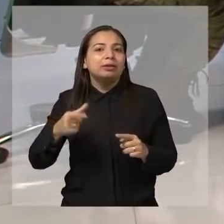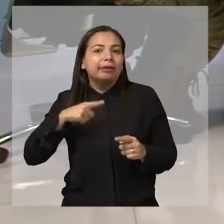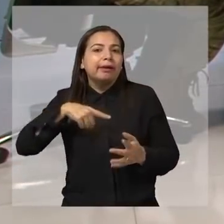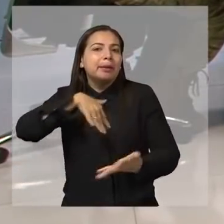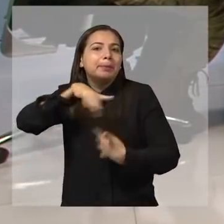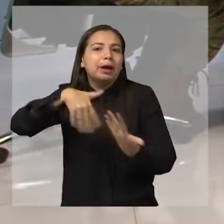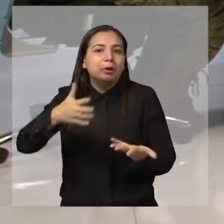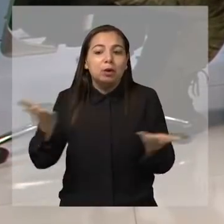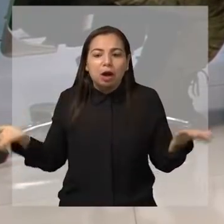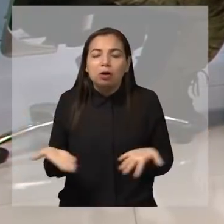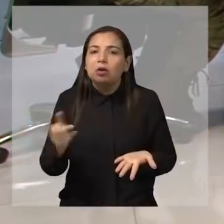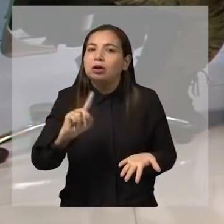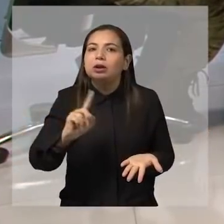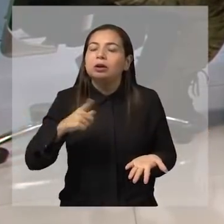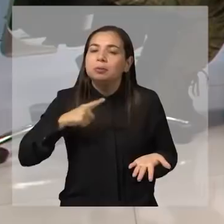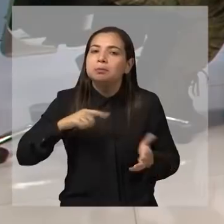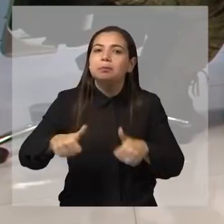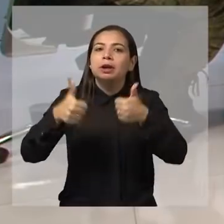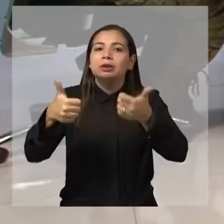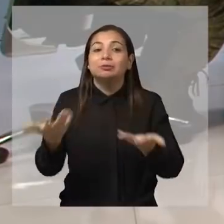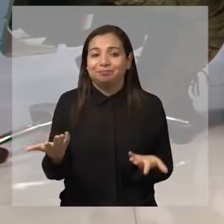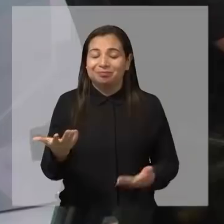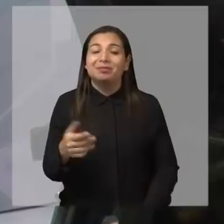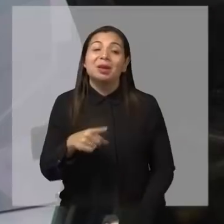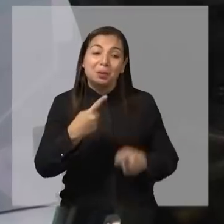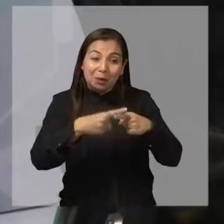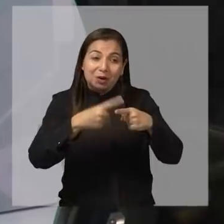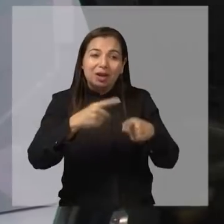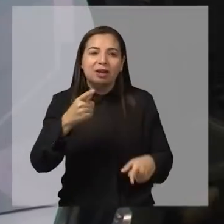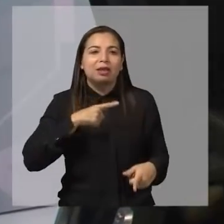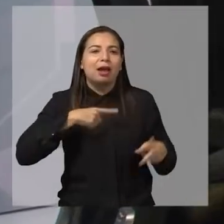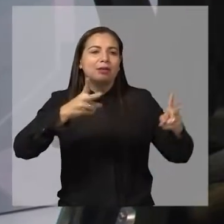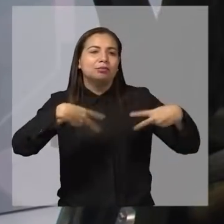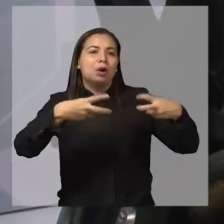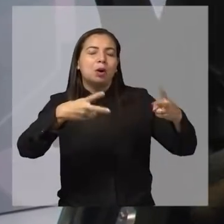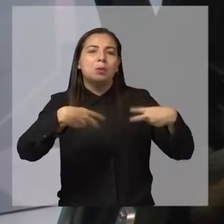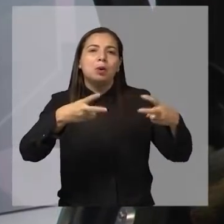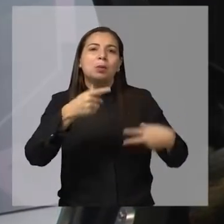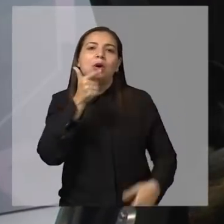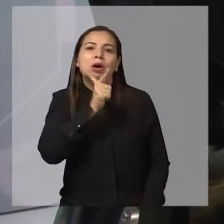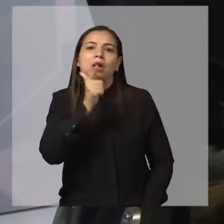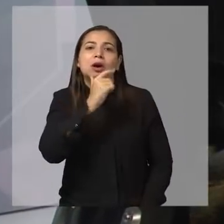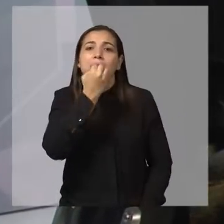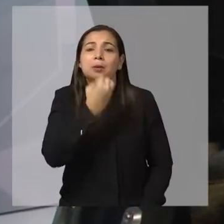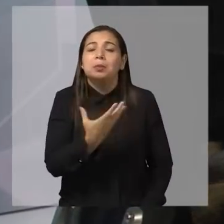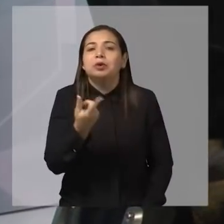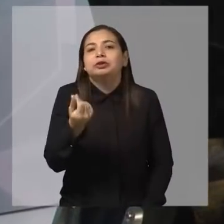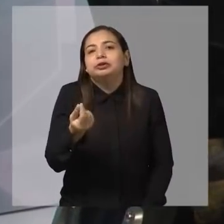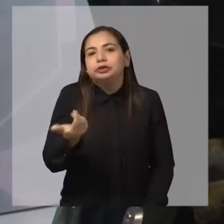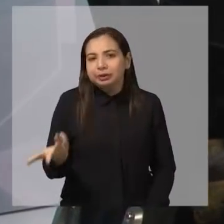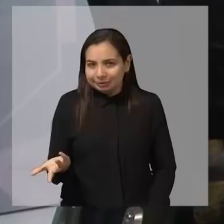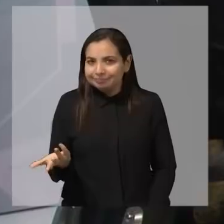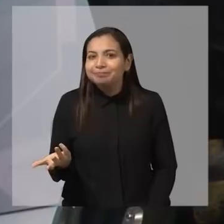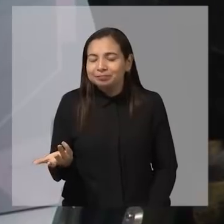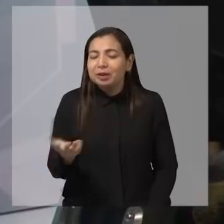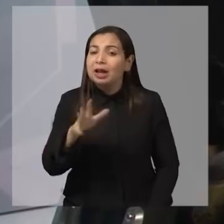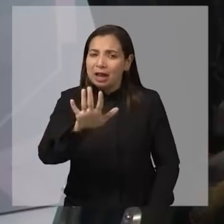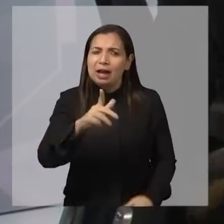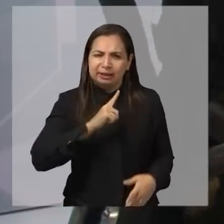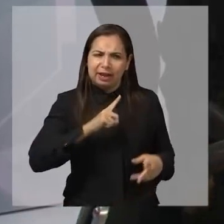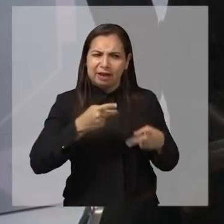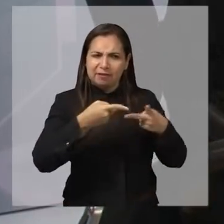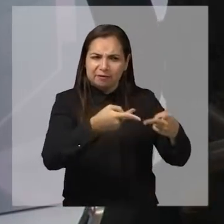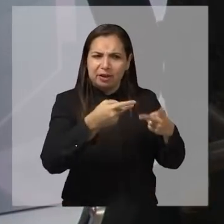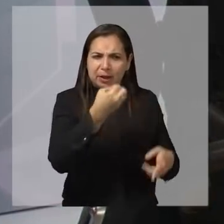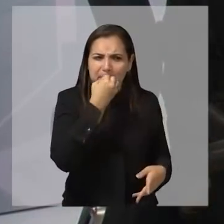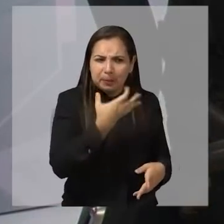ganhar dinheiro. Era um antro de ganhar dinheiro. E outra coisa, tinha visita, muito bem, visita, bacana, estou cumprindo a lei. Mas será que eu estou dentro